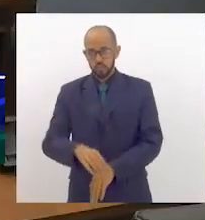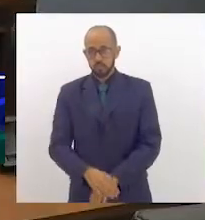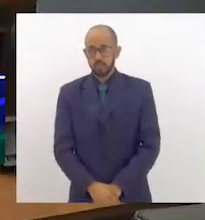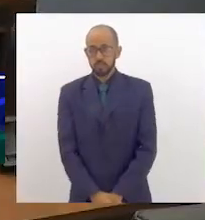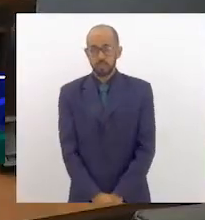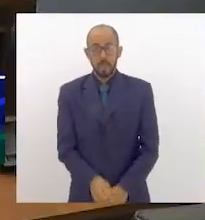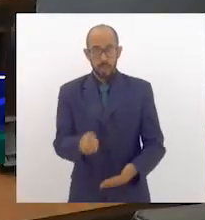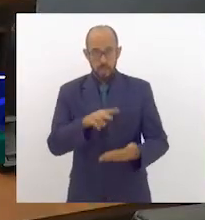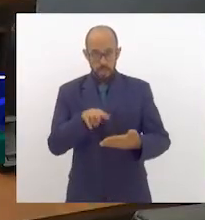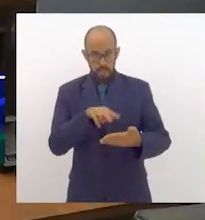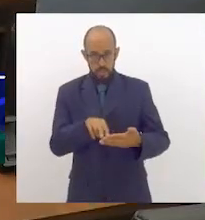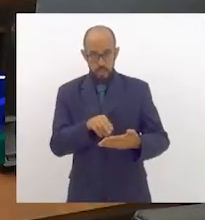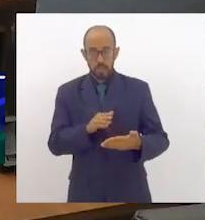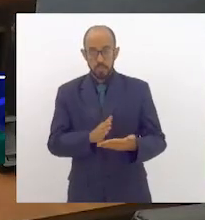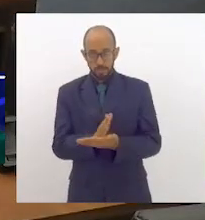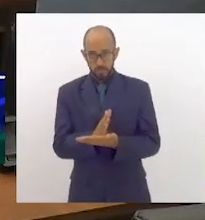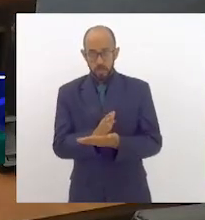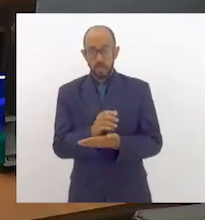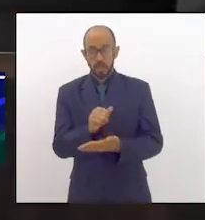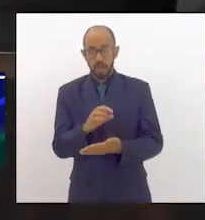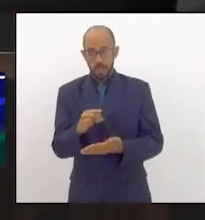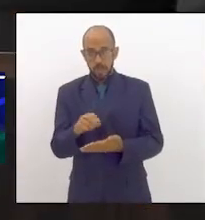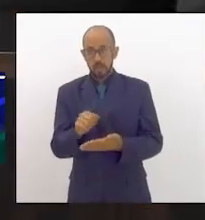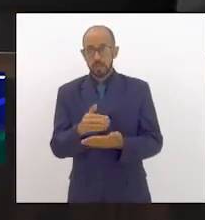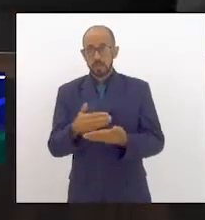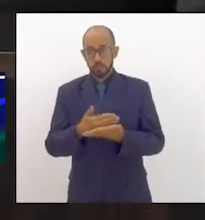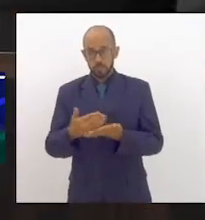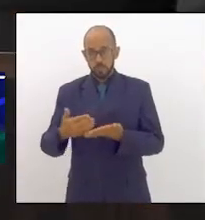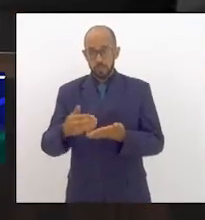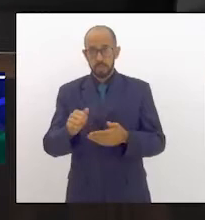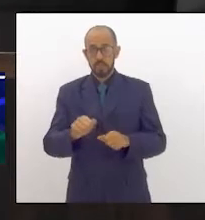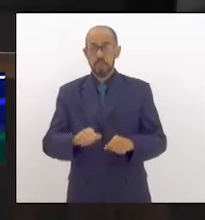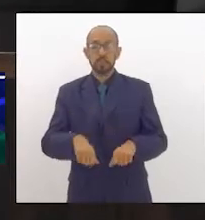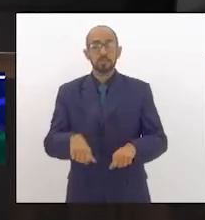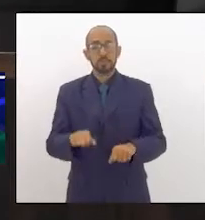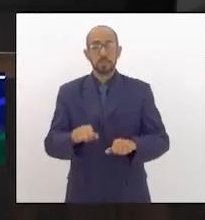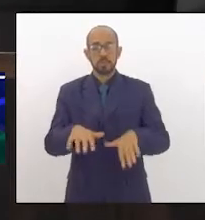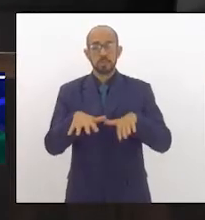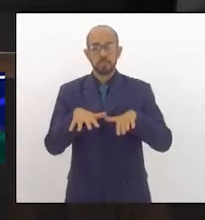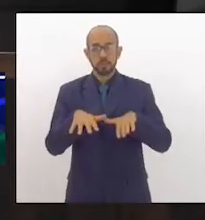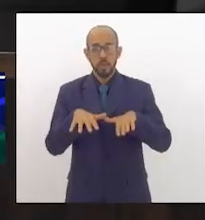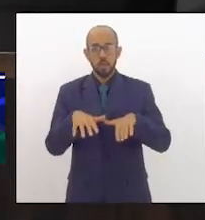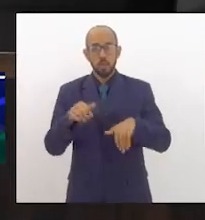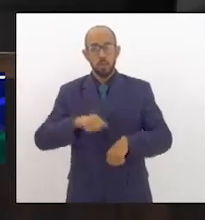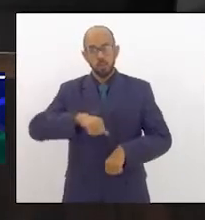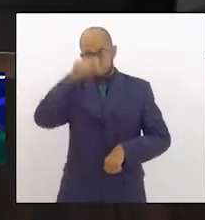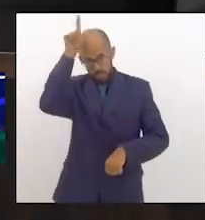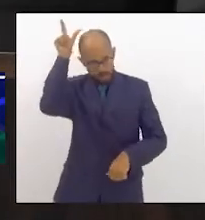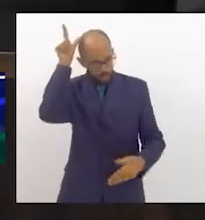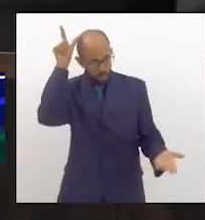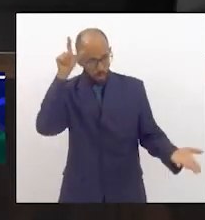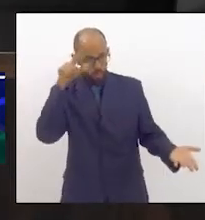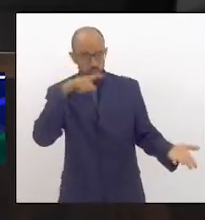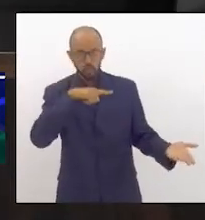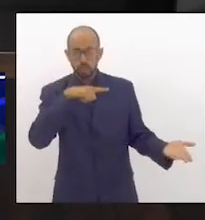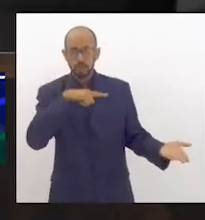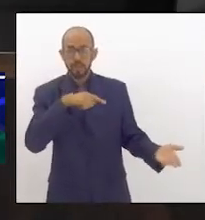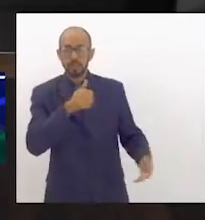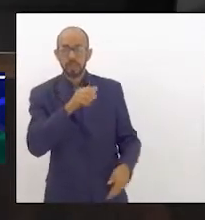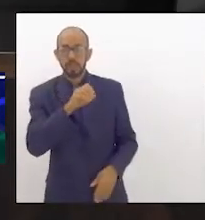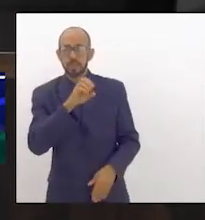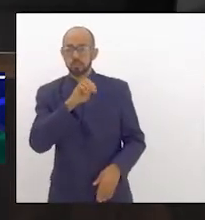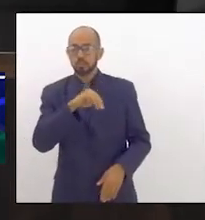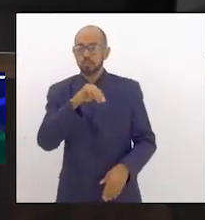lida e aprovada a ata passa seu expediente Inicial primeiro orador inscrito é o Nobre Deputado Luiz Paulo possa ser esse tipo de